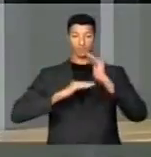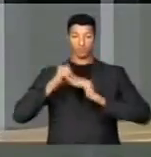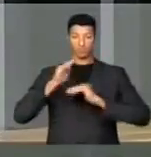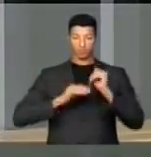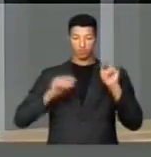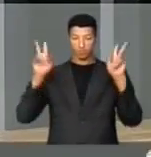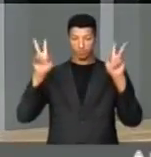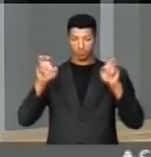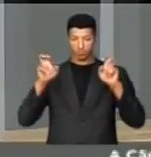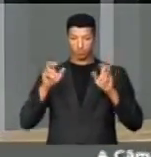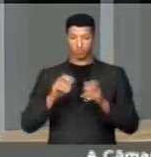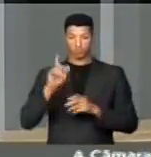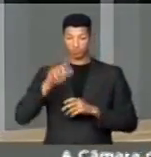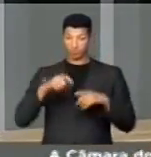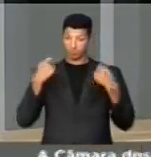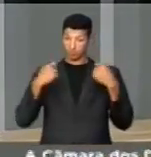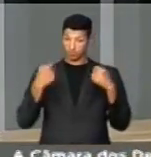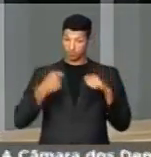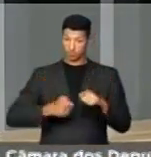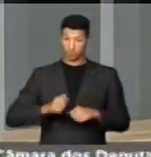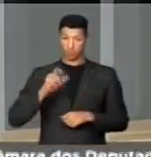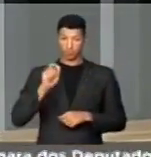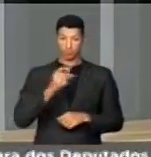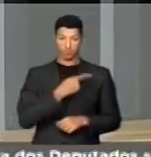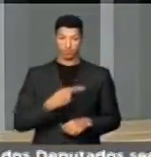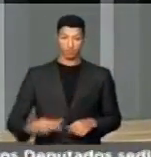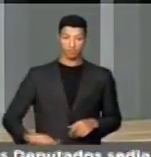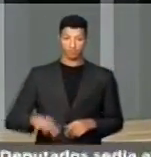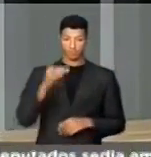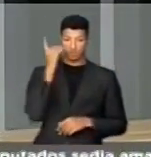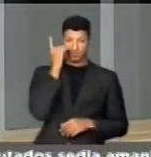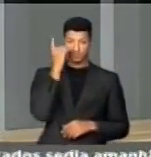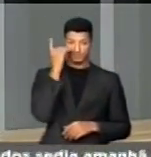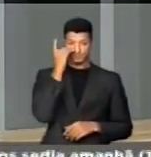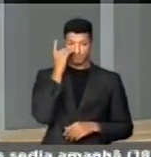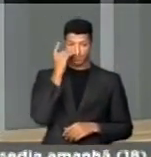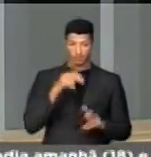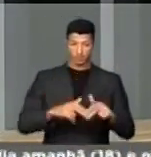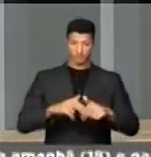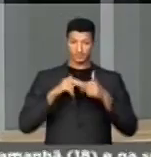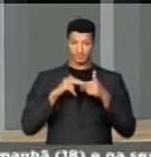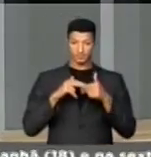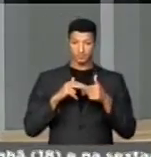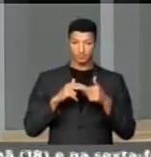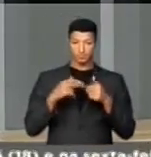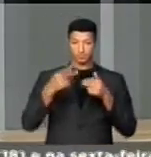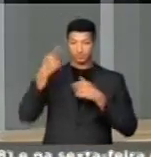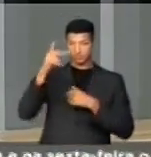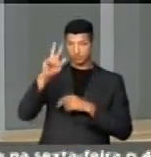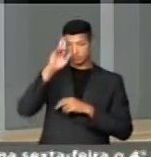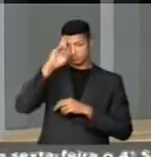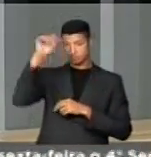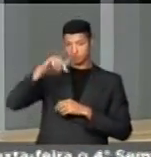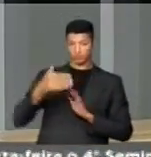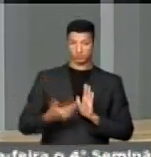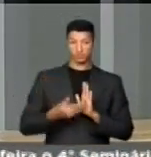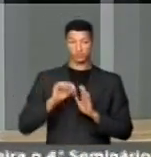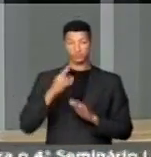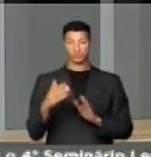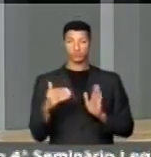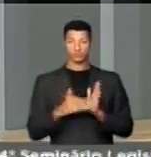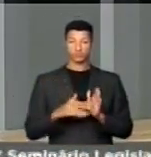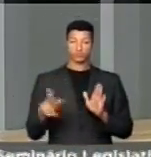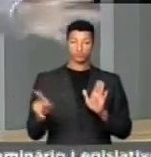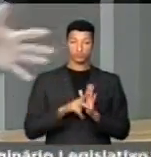esta questão. É preciso que a Presidente da República, através do seu líder aqui na casa, ou até